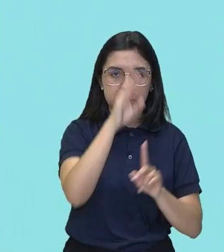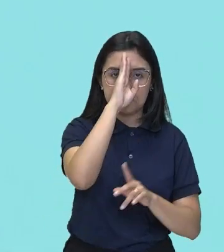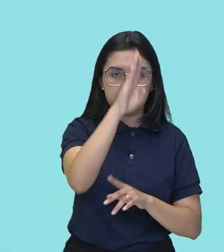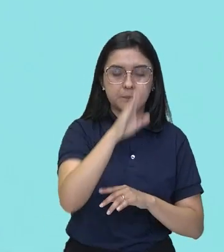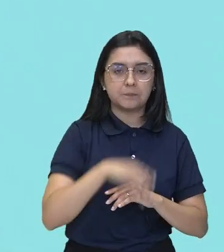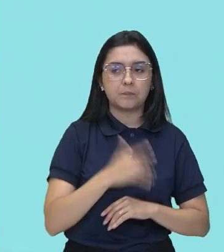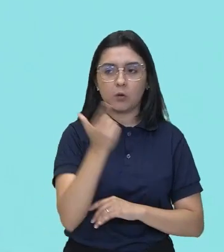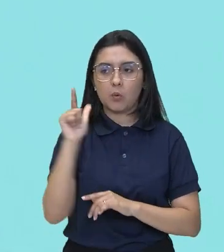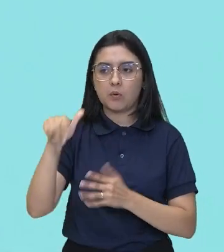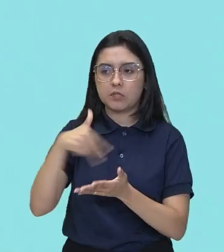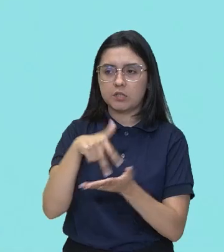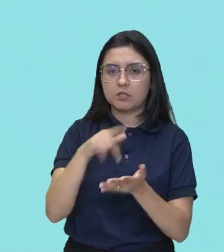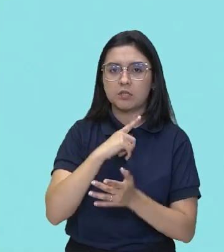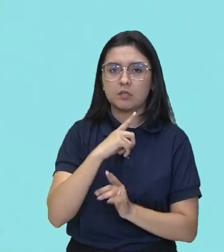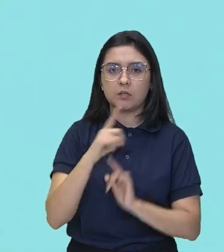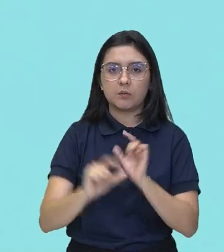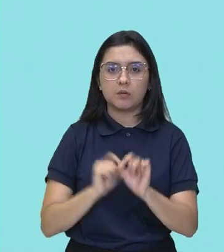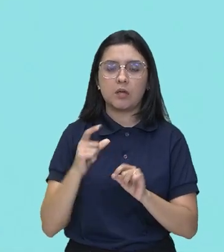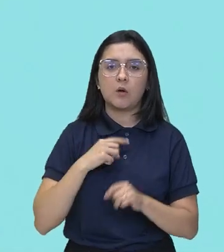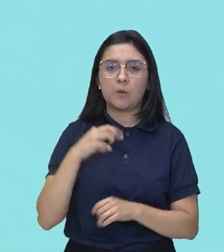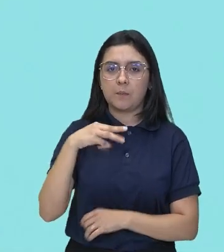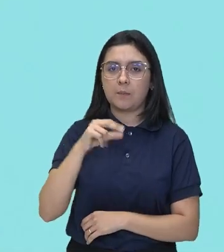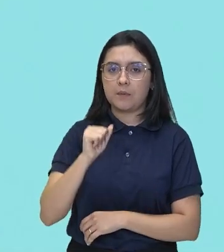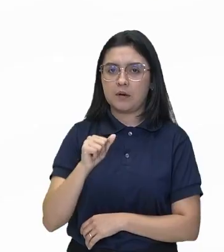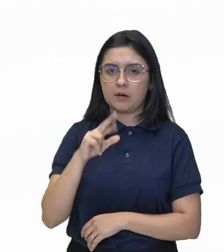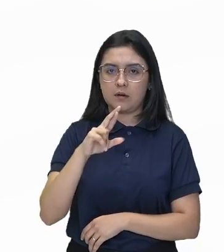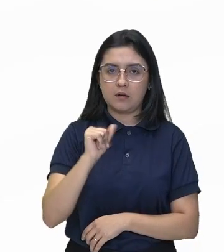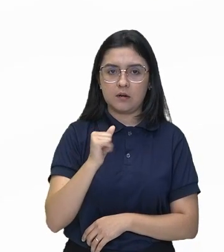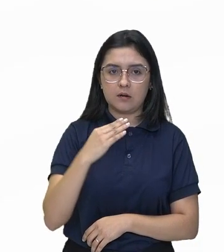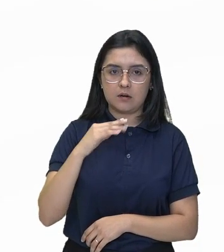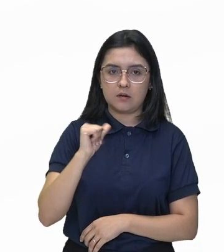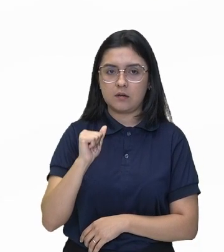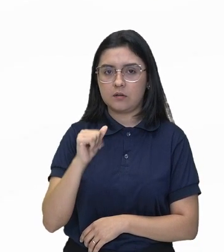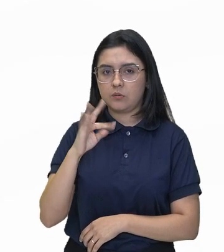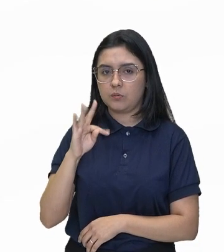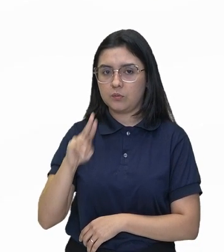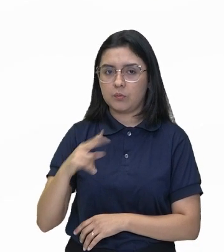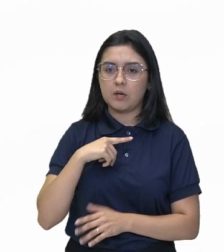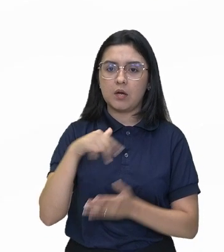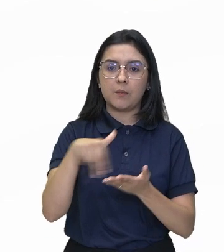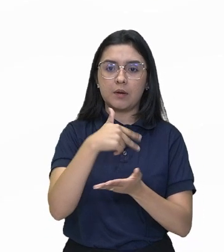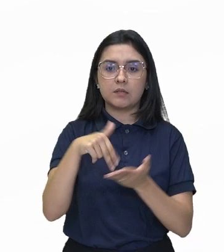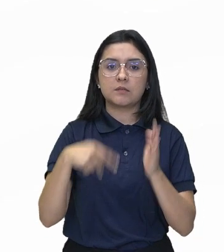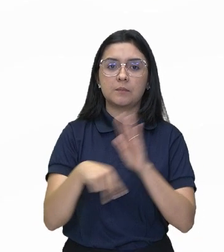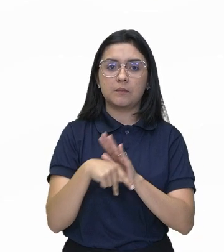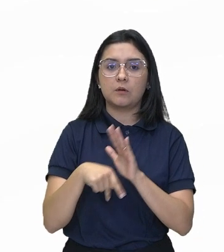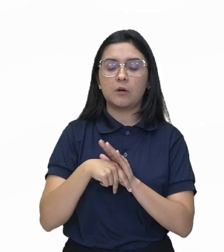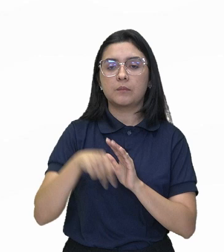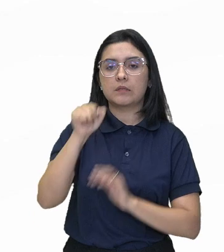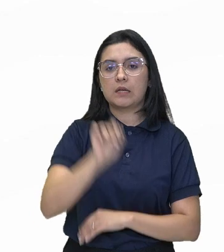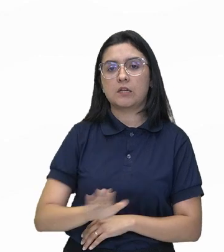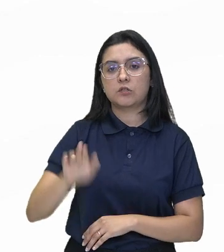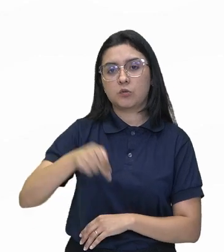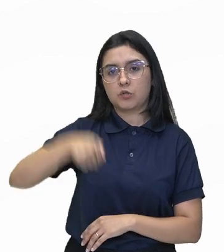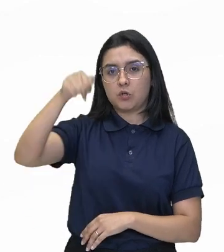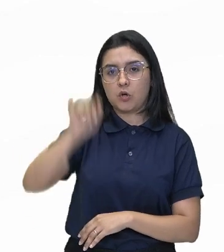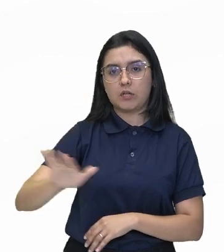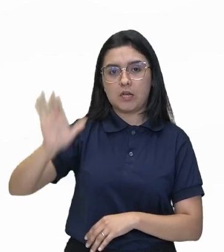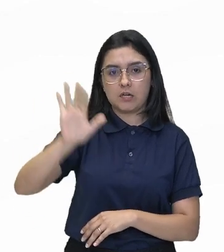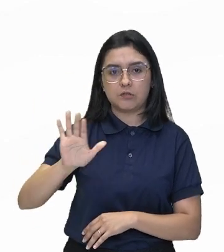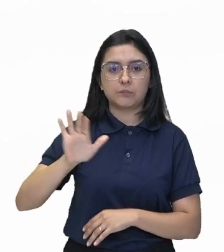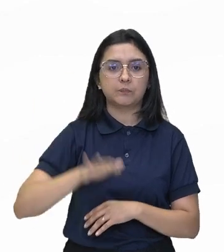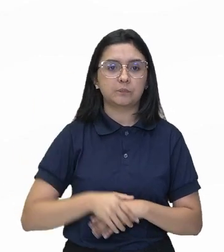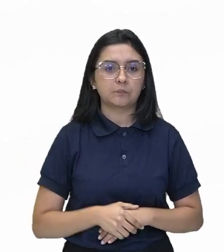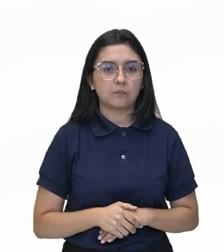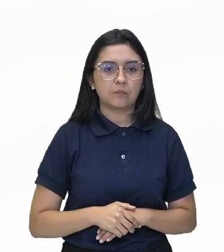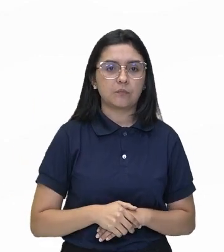Outras danças que nós temos, por exemplo, é o maracatu. O maracatu é uma dança típica da região Nordeste. O maracatu